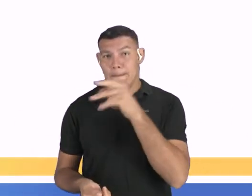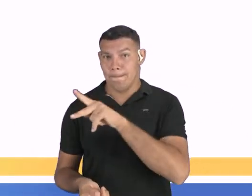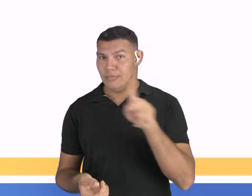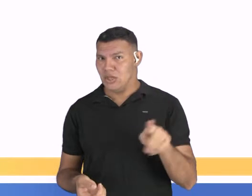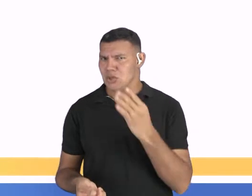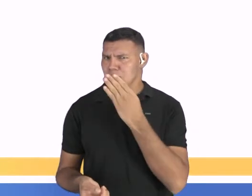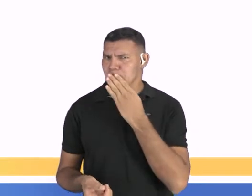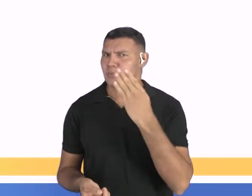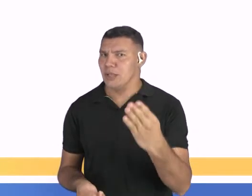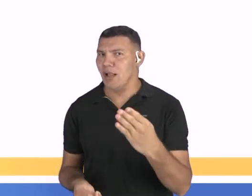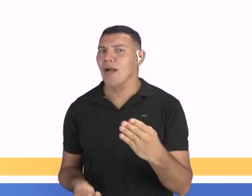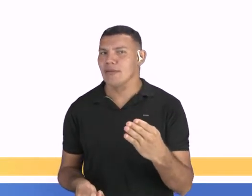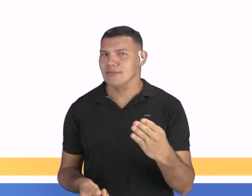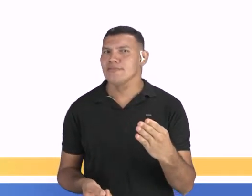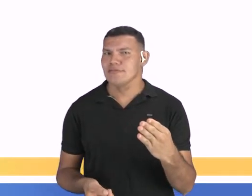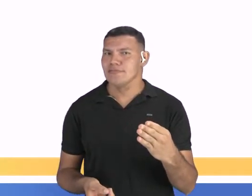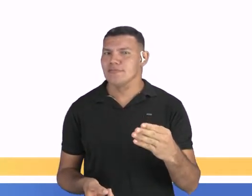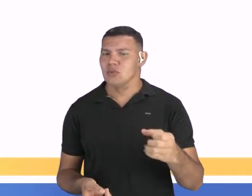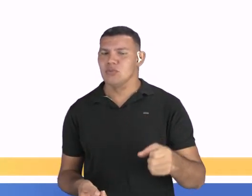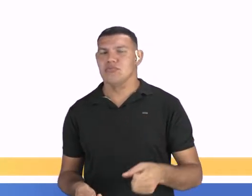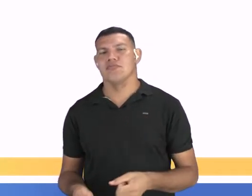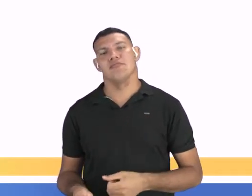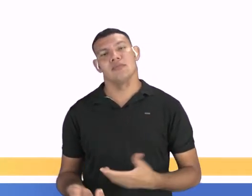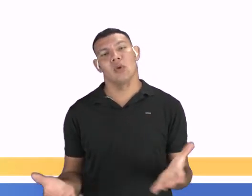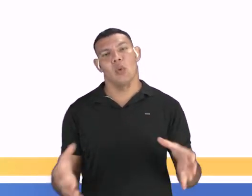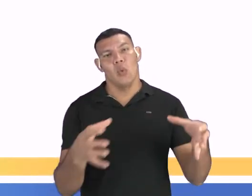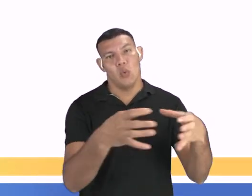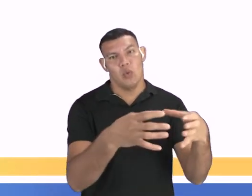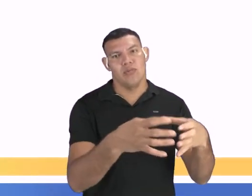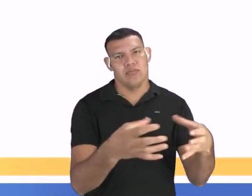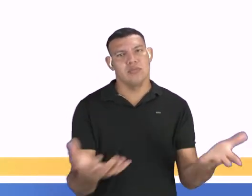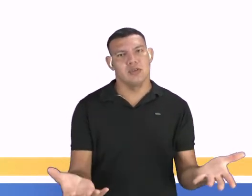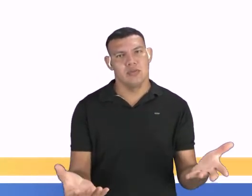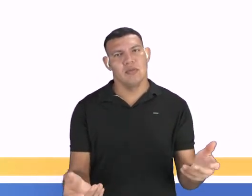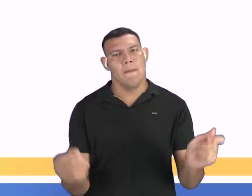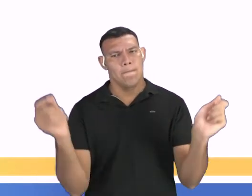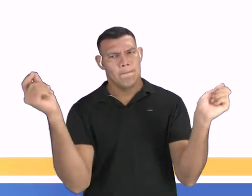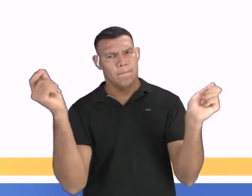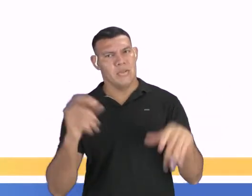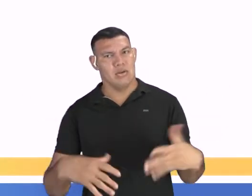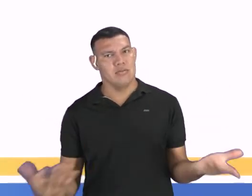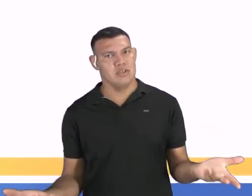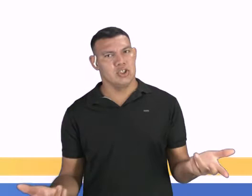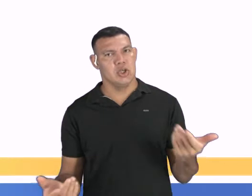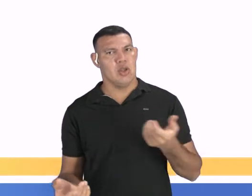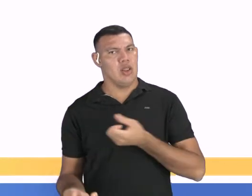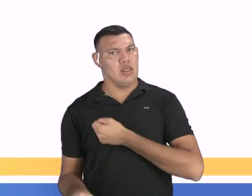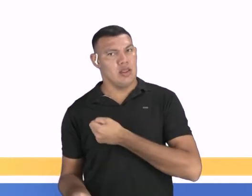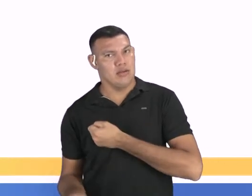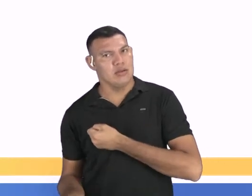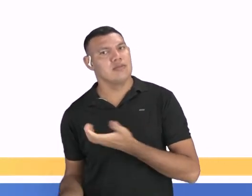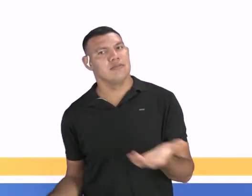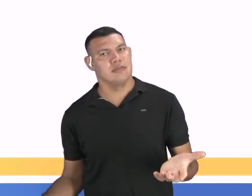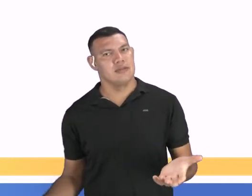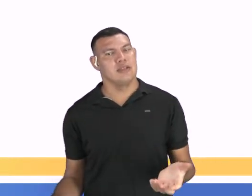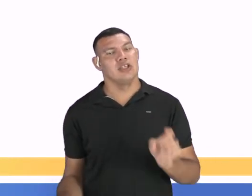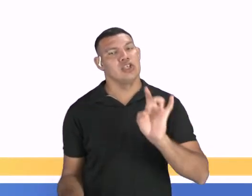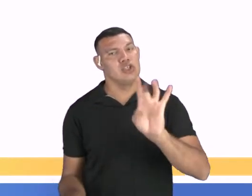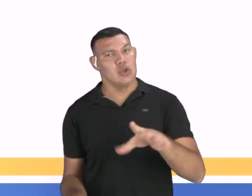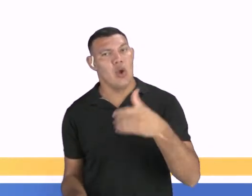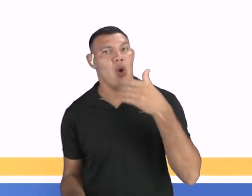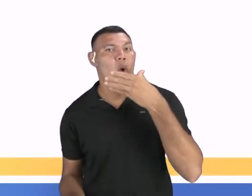fizessem grupos com a maior quantidade de alunos por grupo possível, mas só poderiam existir grupos só de